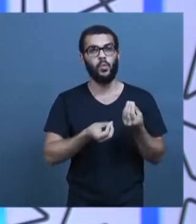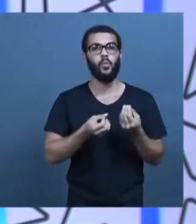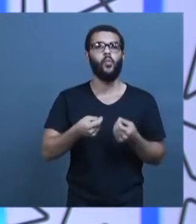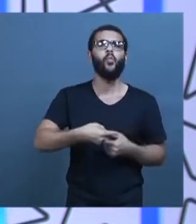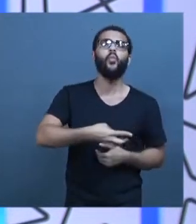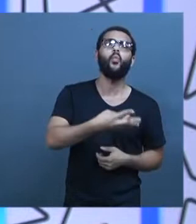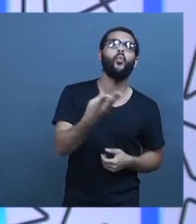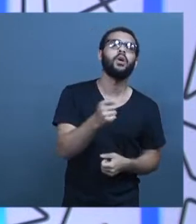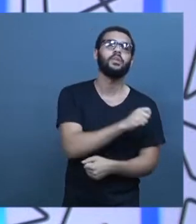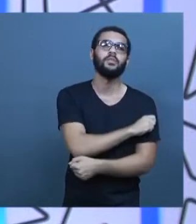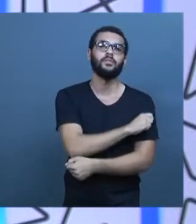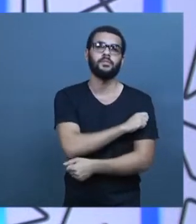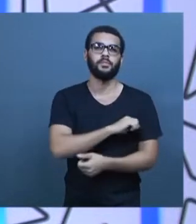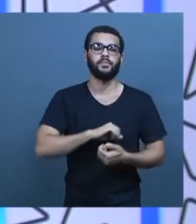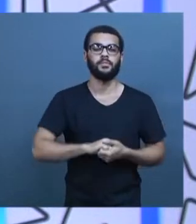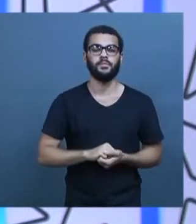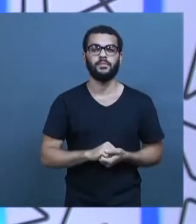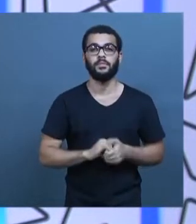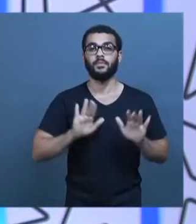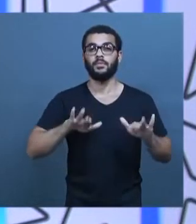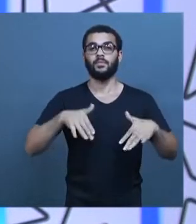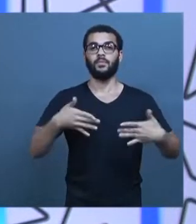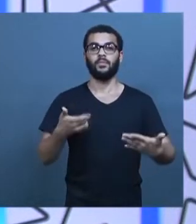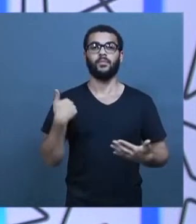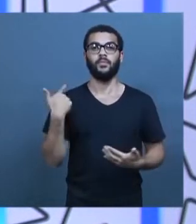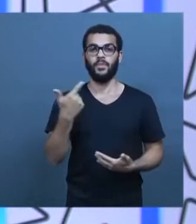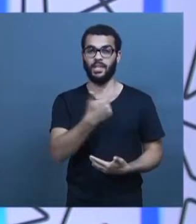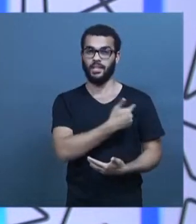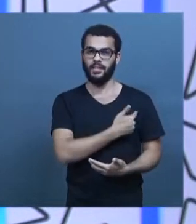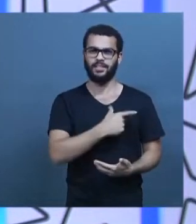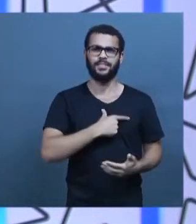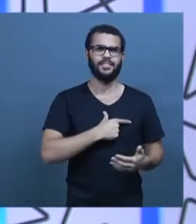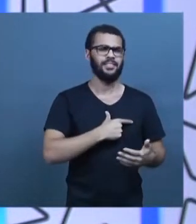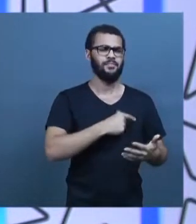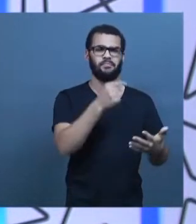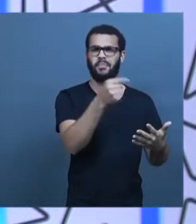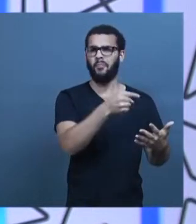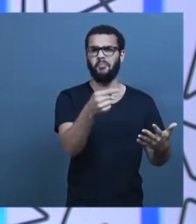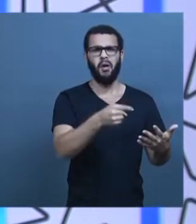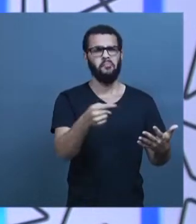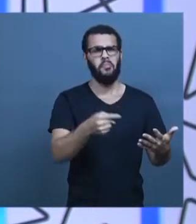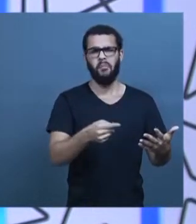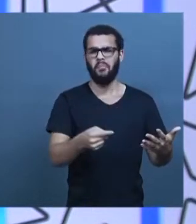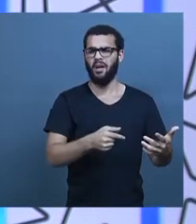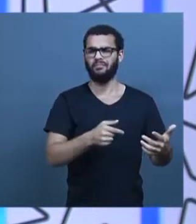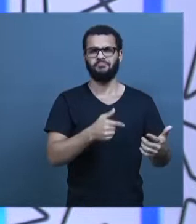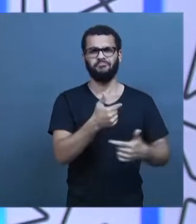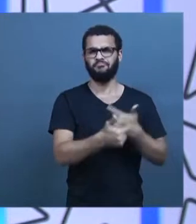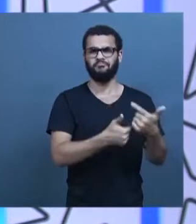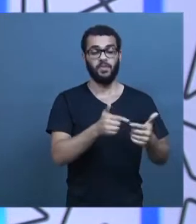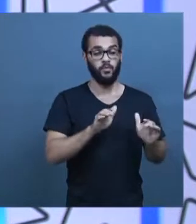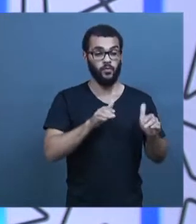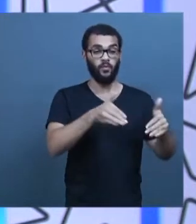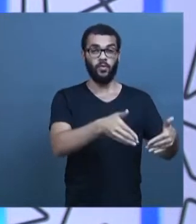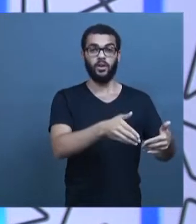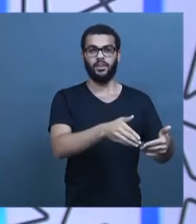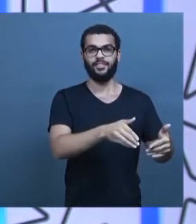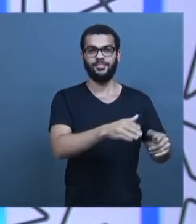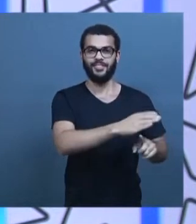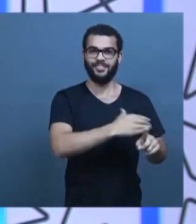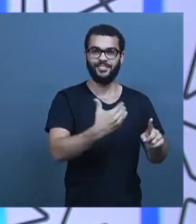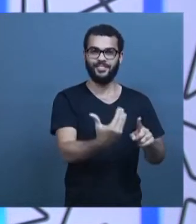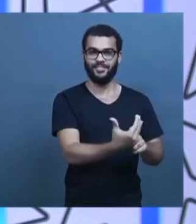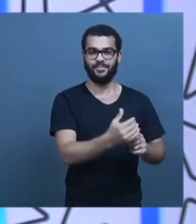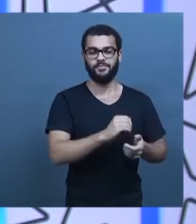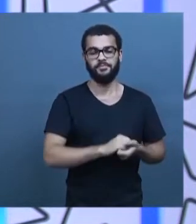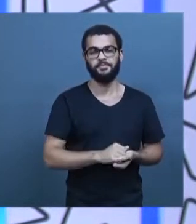alunos. E com isso, nós desenvolvemos muitos trabalhos que estão voltados à comunidade. Um exemplo são